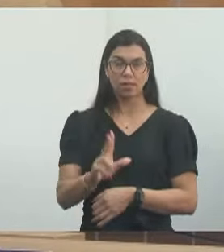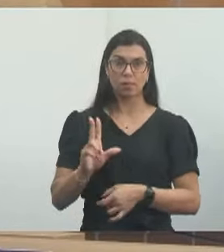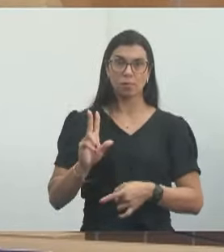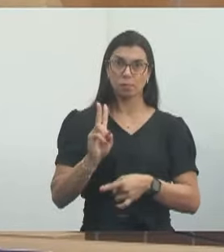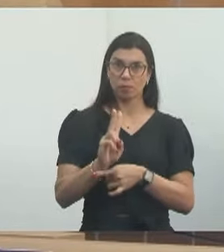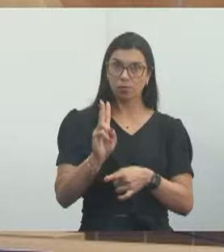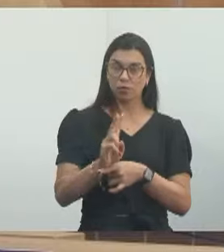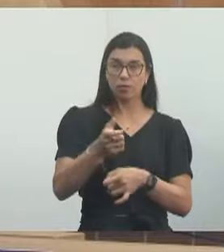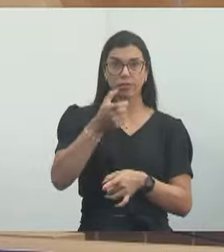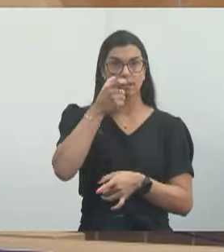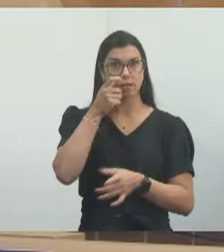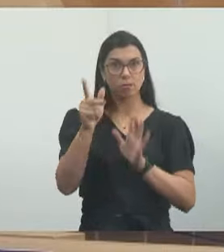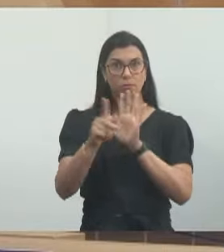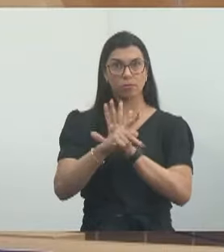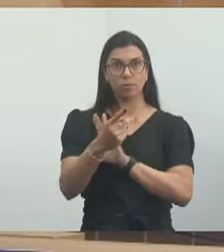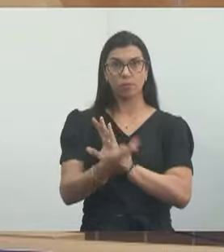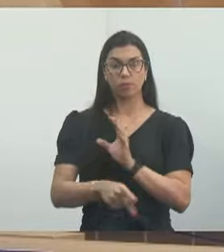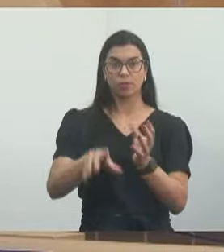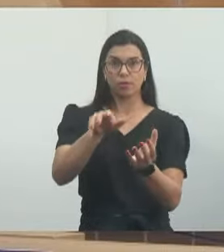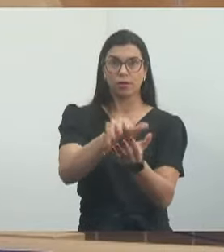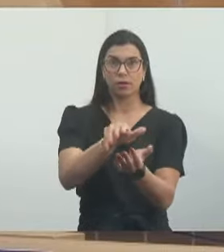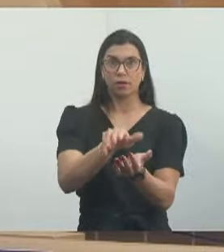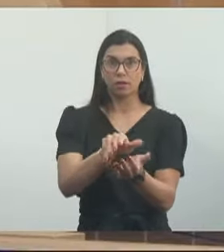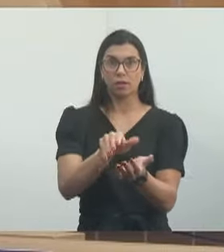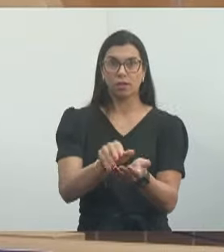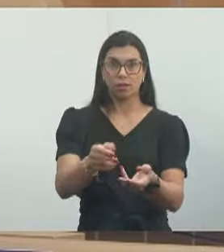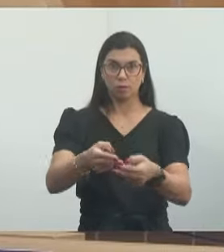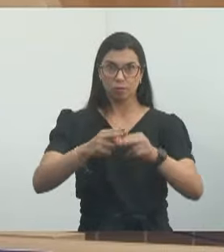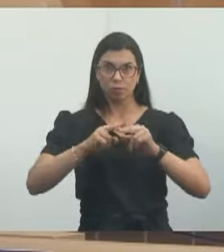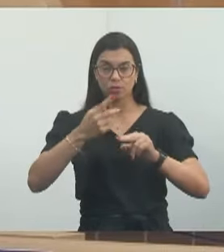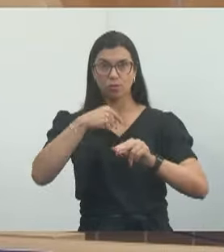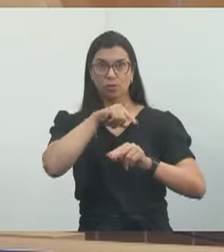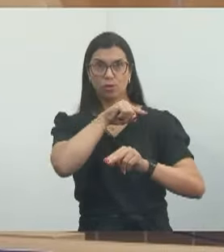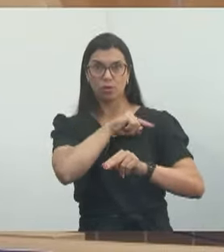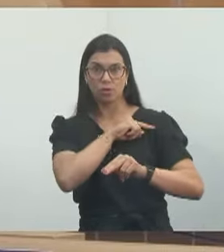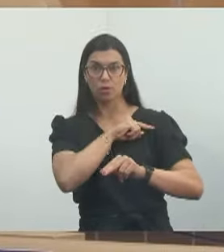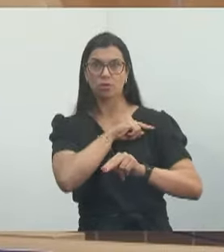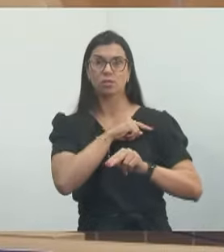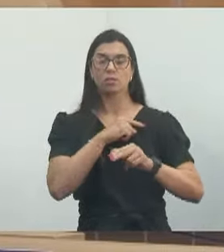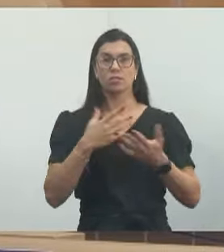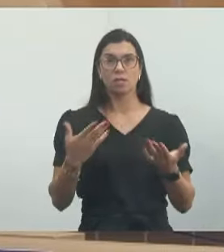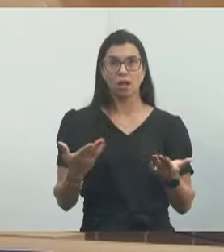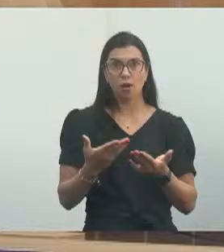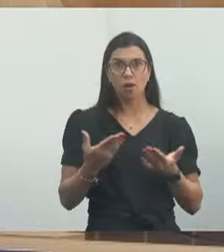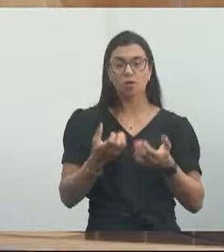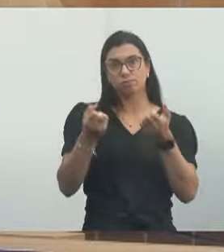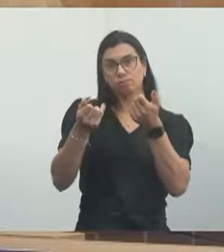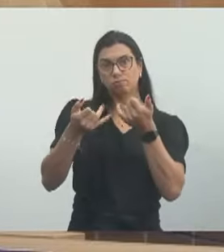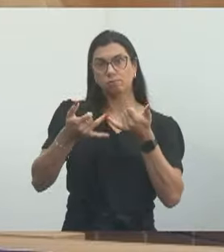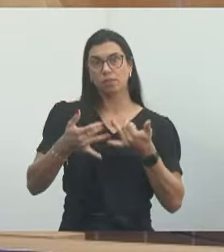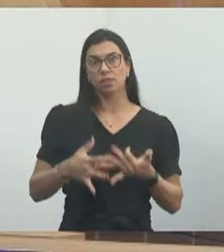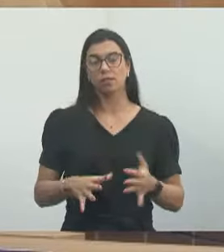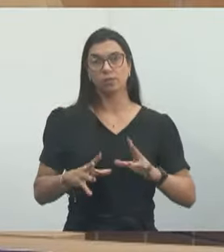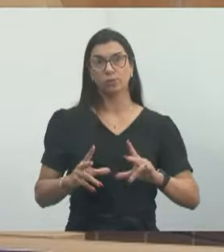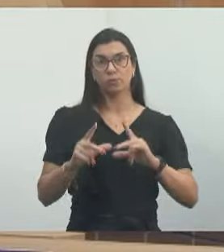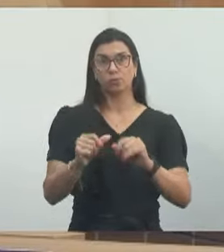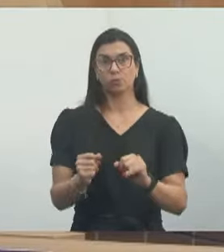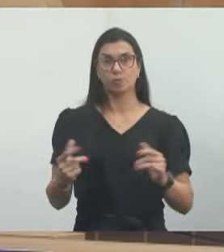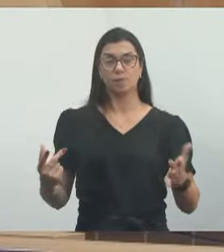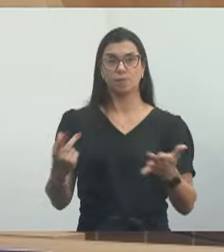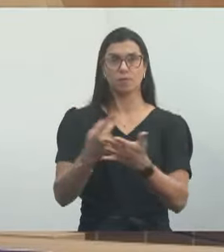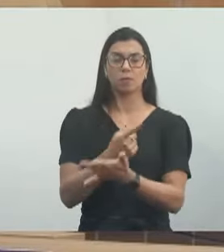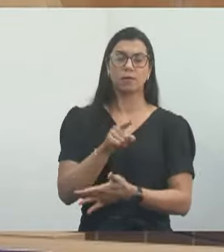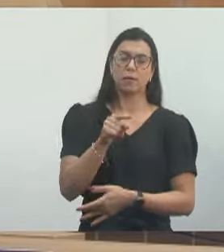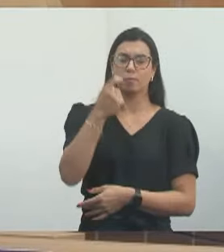defender os interesses da cidade, fomos colocados aqui com o voto popular e vocês têm que saber tudo o que está acontecendo, porque senão